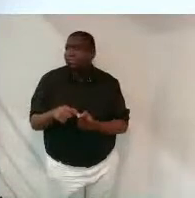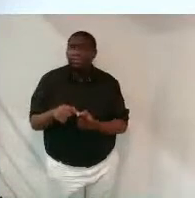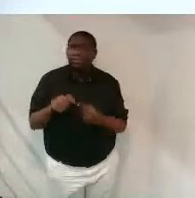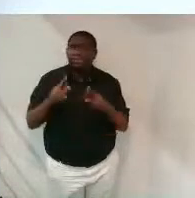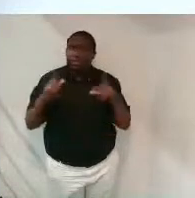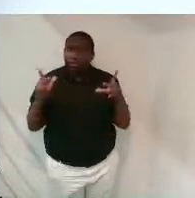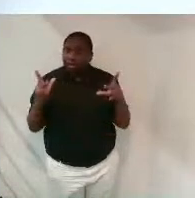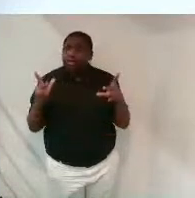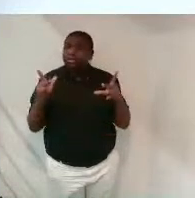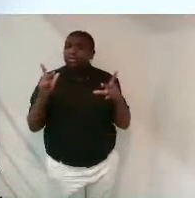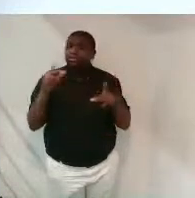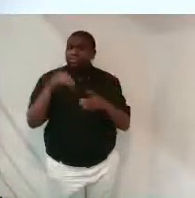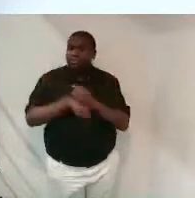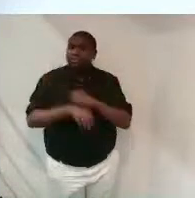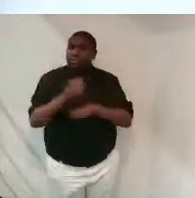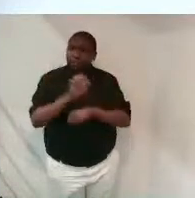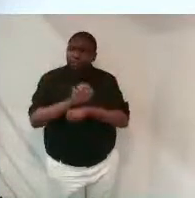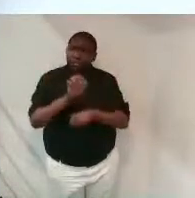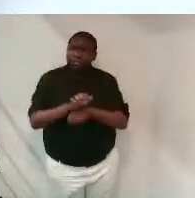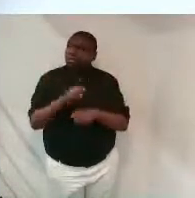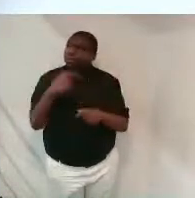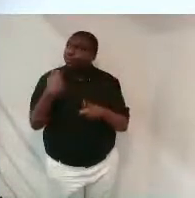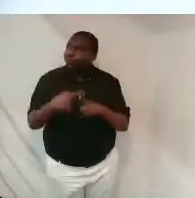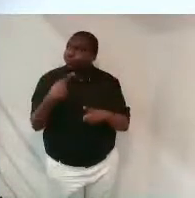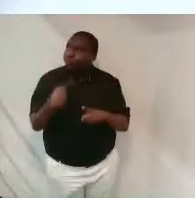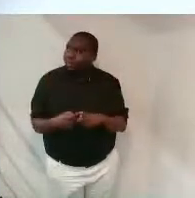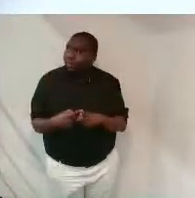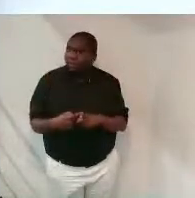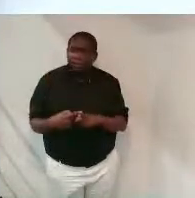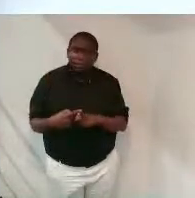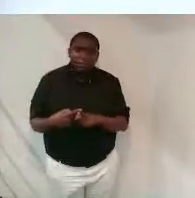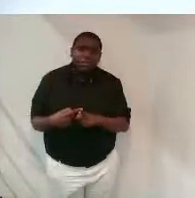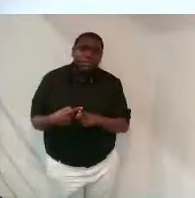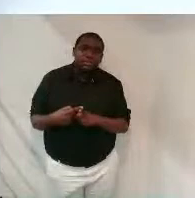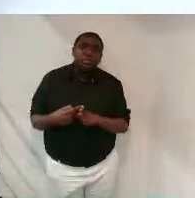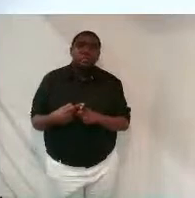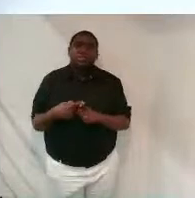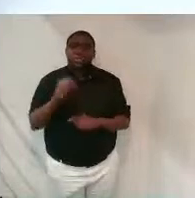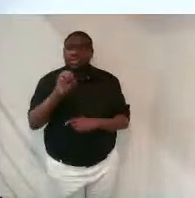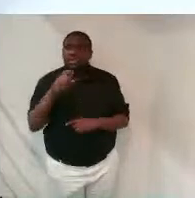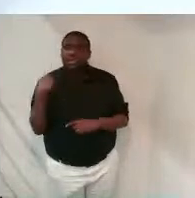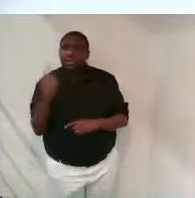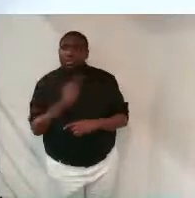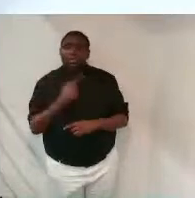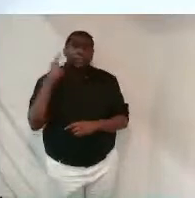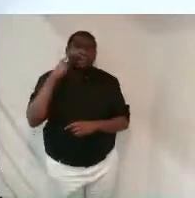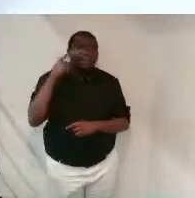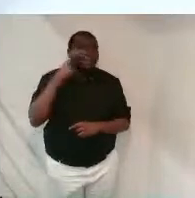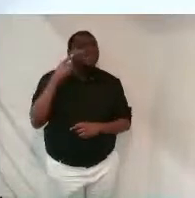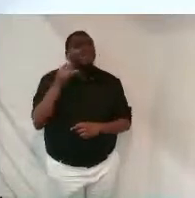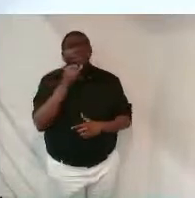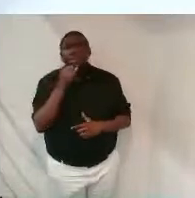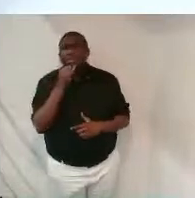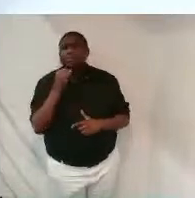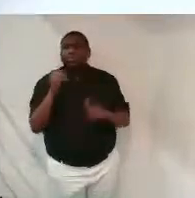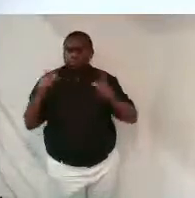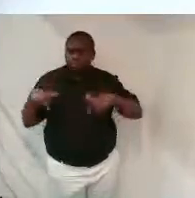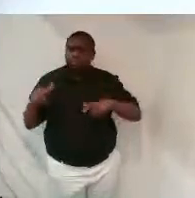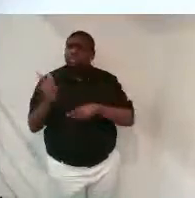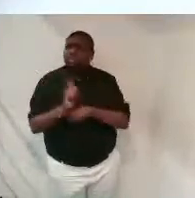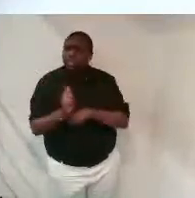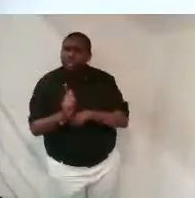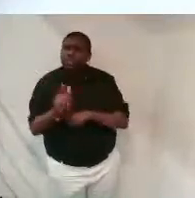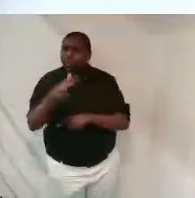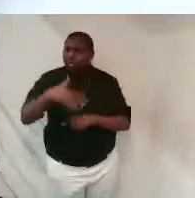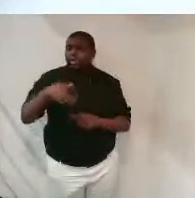desiguais entre os estados, né? Porque se nós partíssemos do pressuposto que as entidades gestoras, os